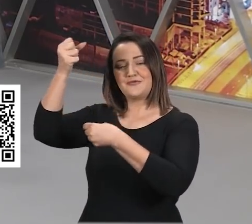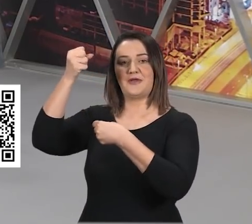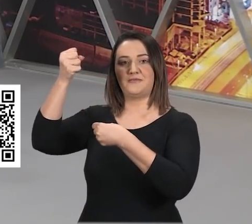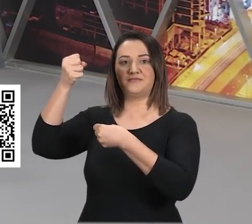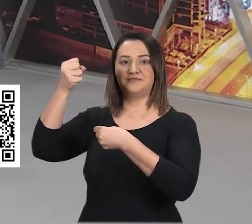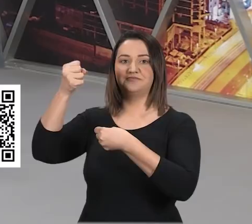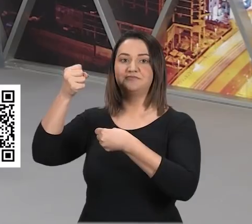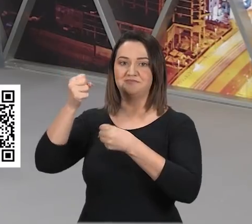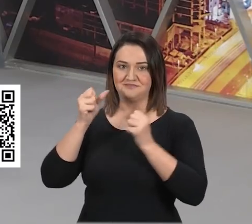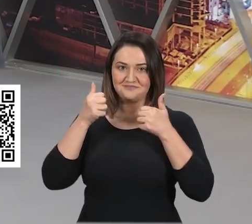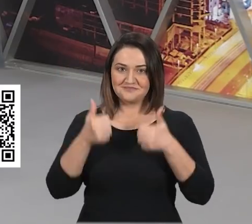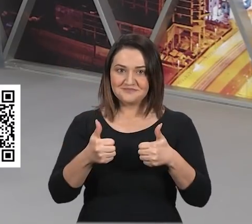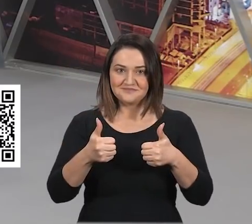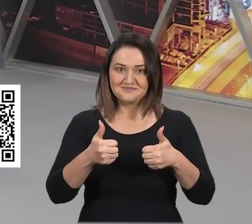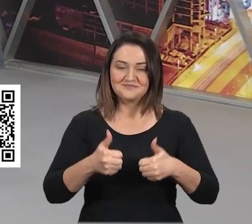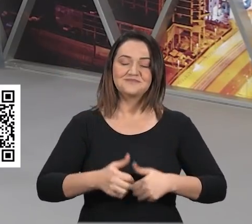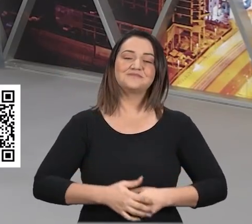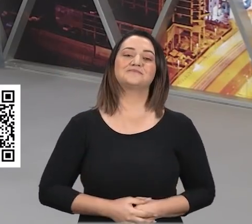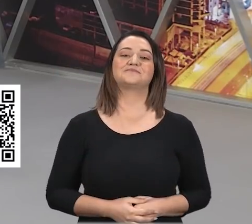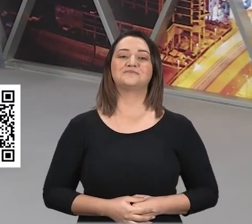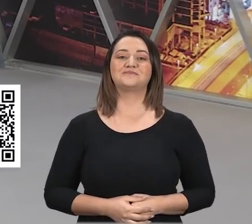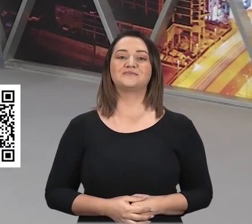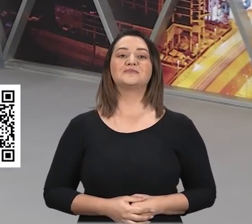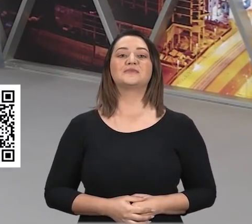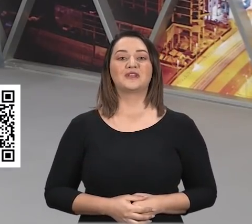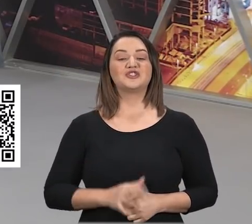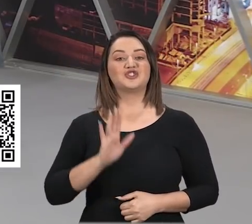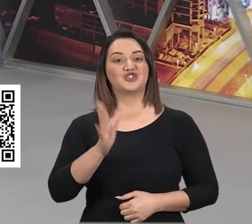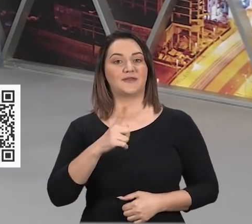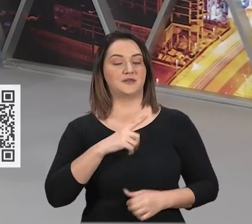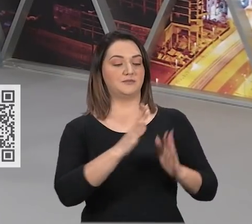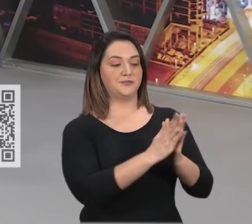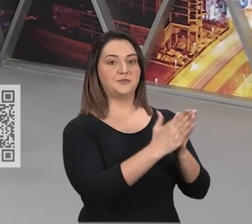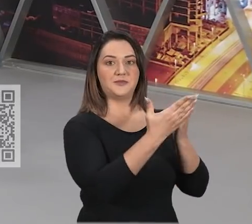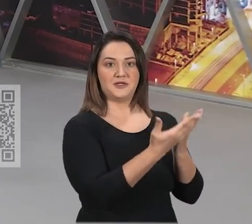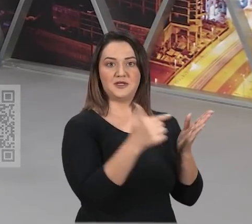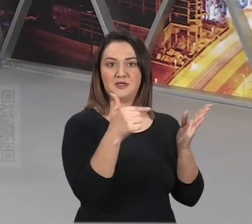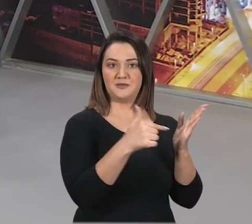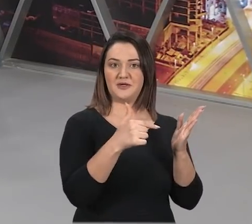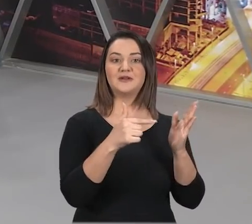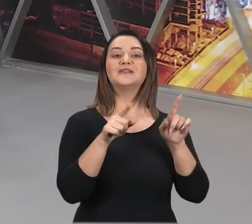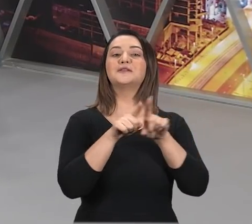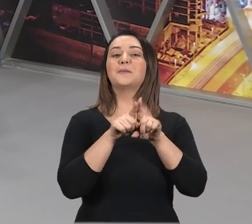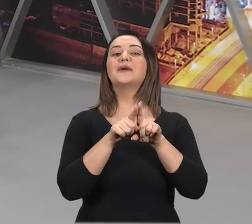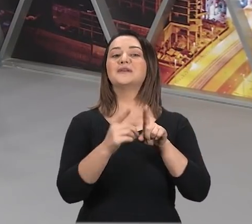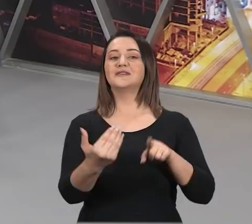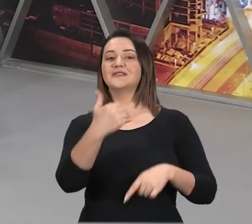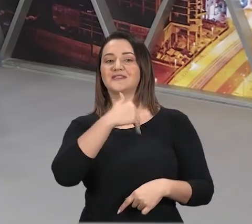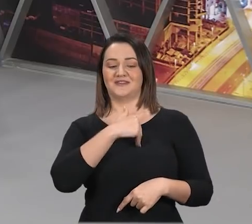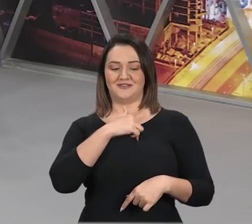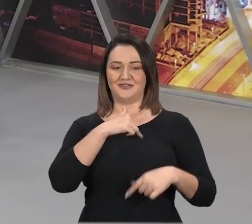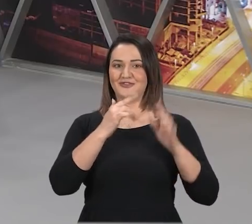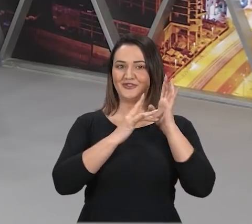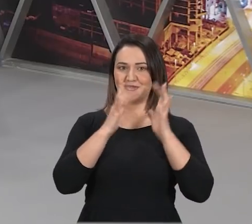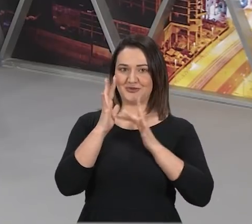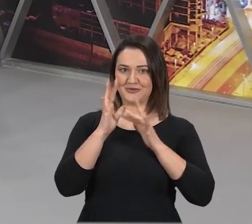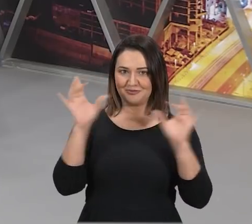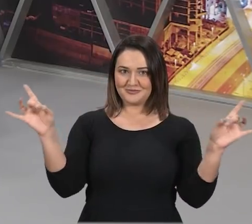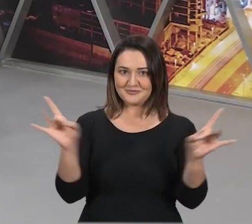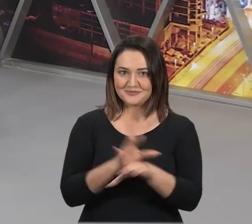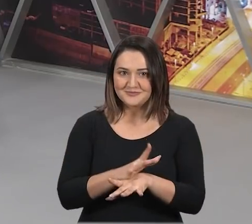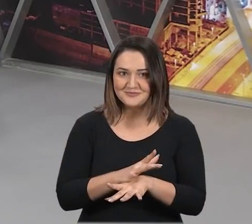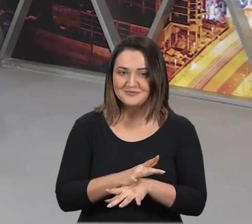você este material, certo? Muito bem, já tenho a Bíblia aqui na minha mão, Jesus no coração,